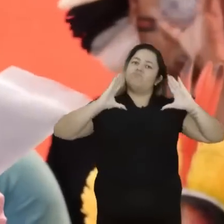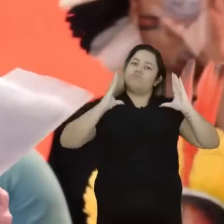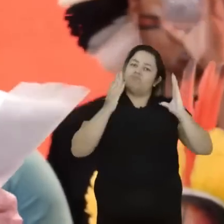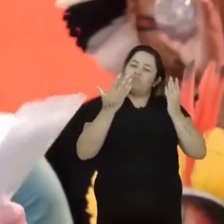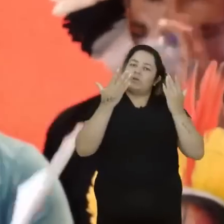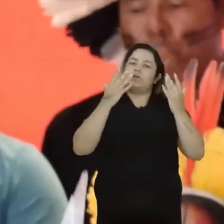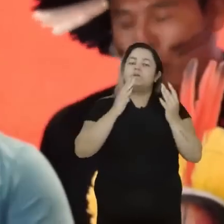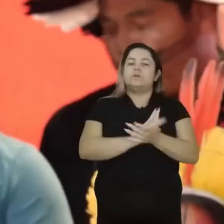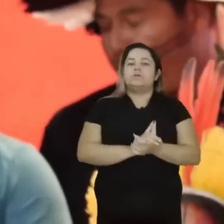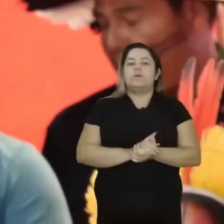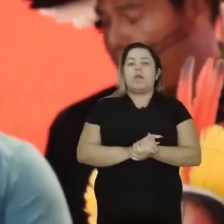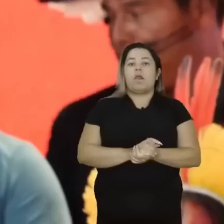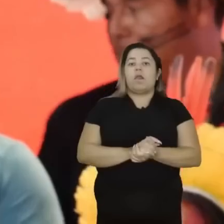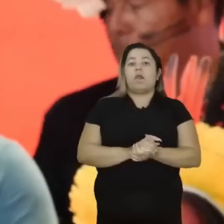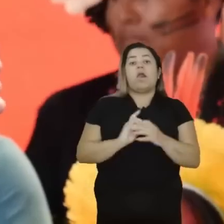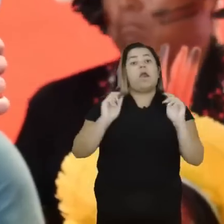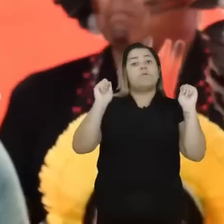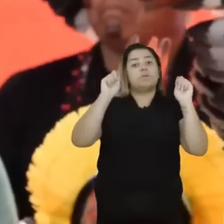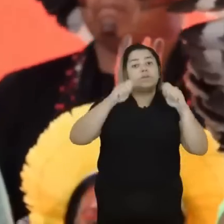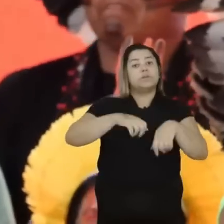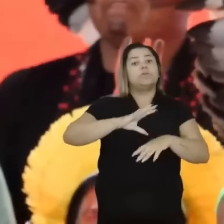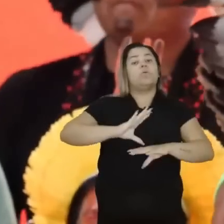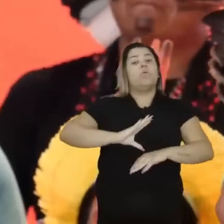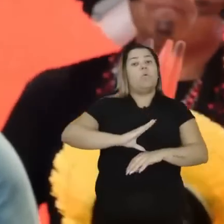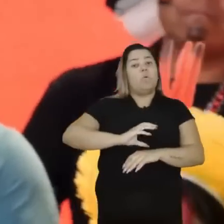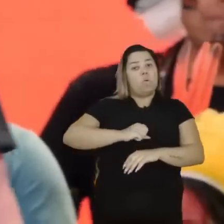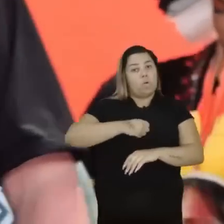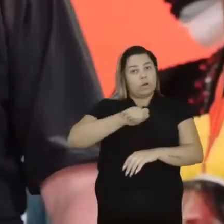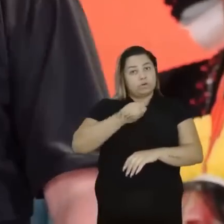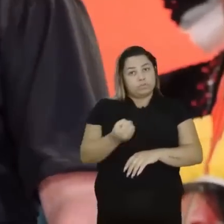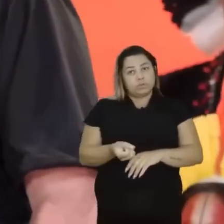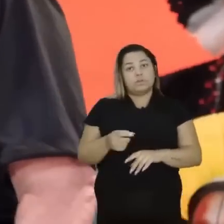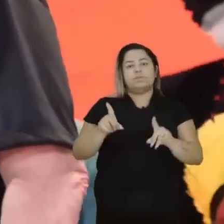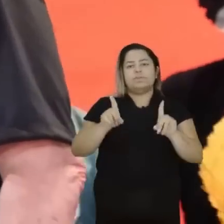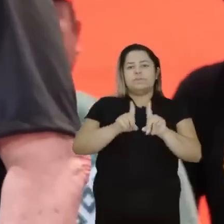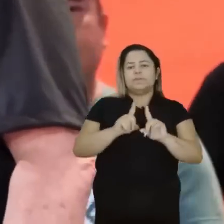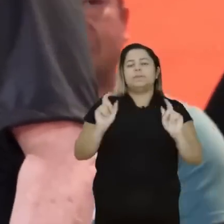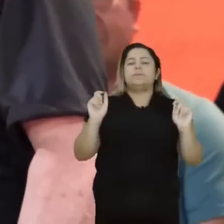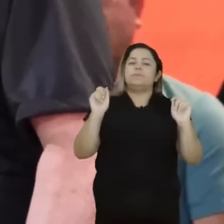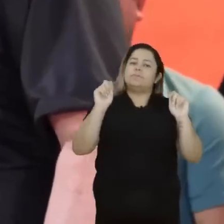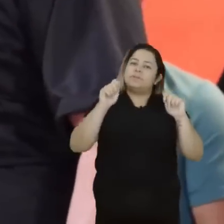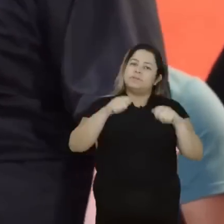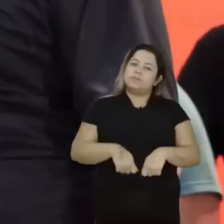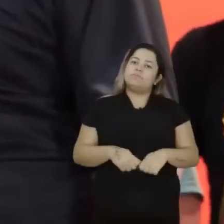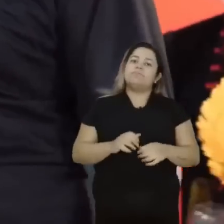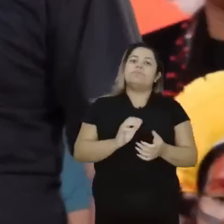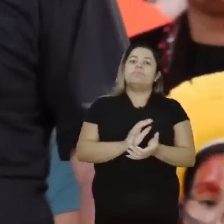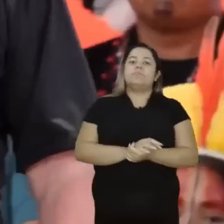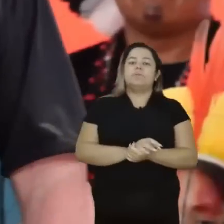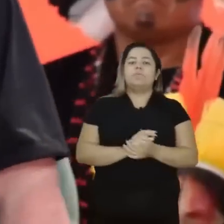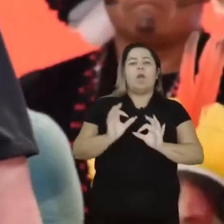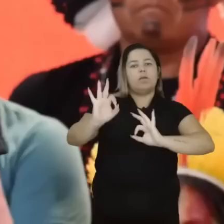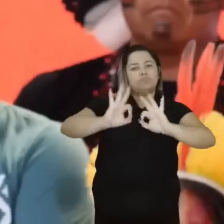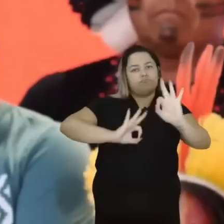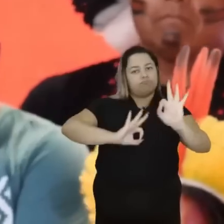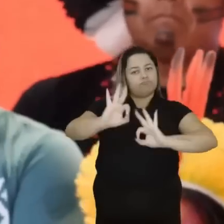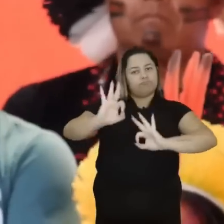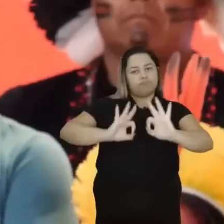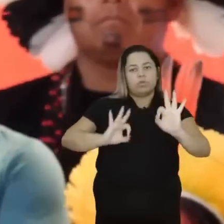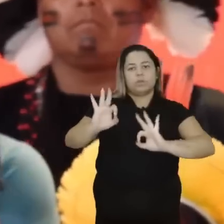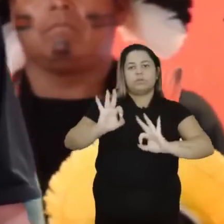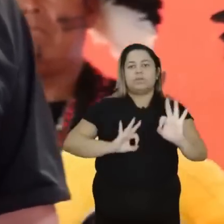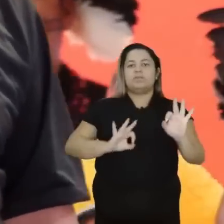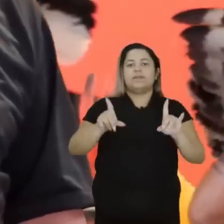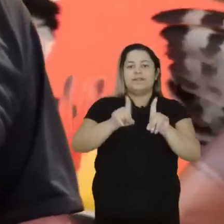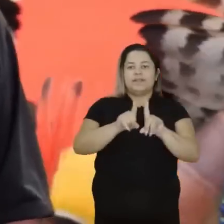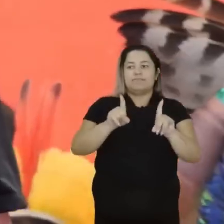magnitude. É preciso muita coragem, é preciso muita capacidade de organização